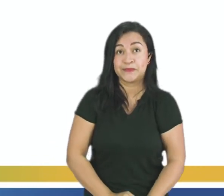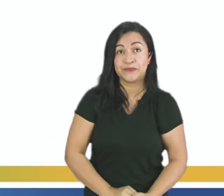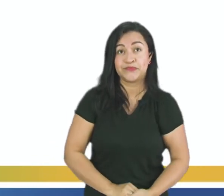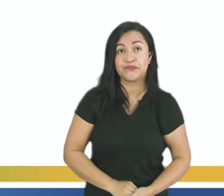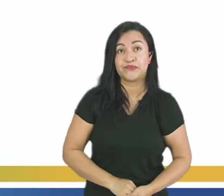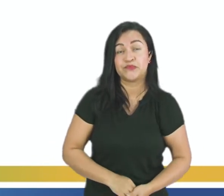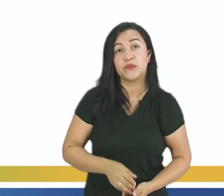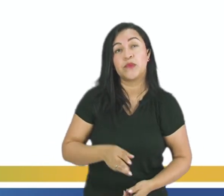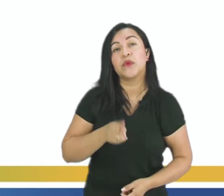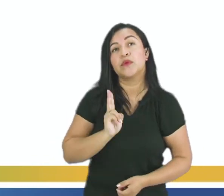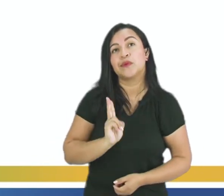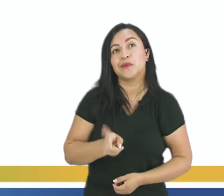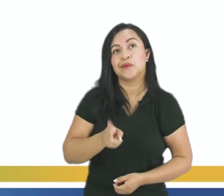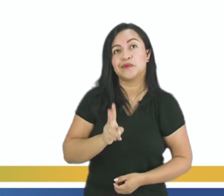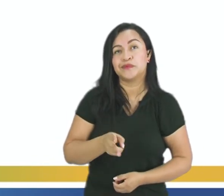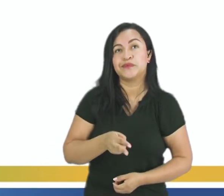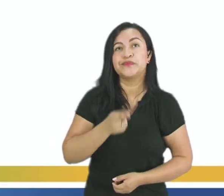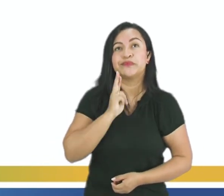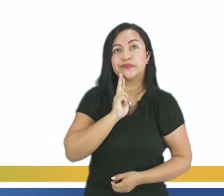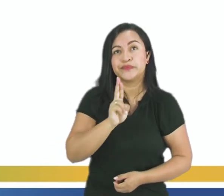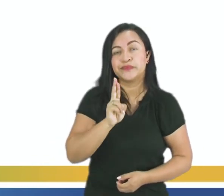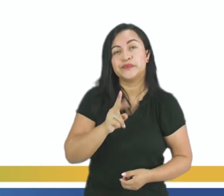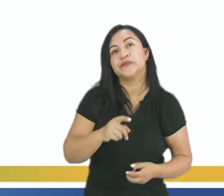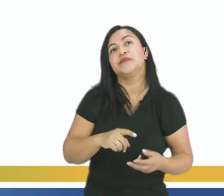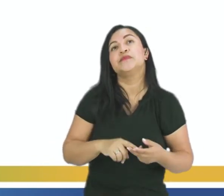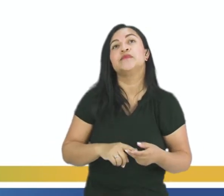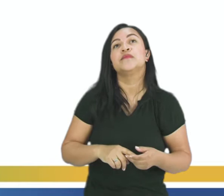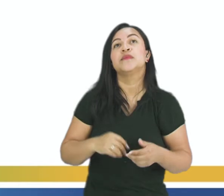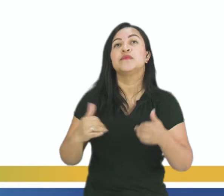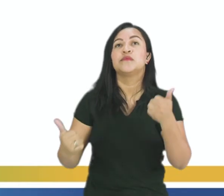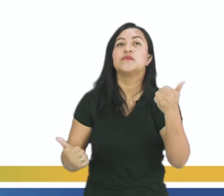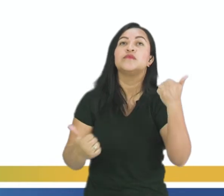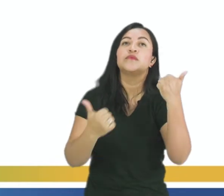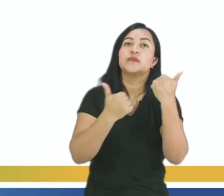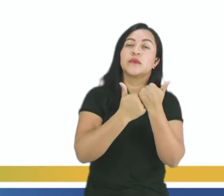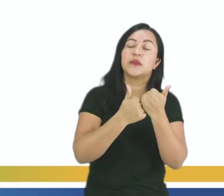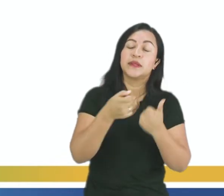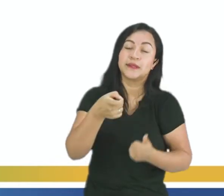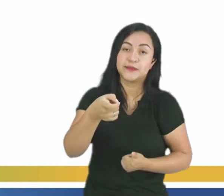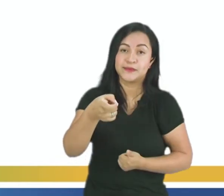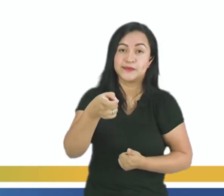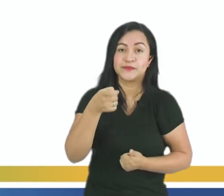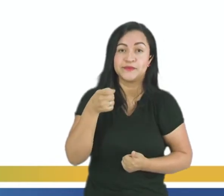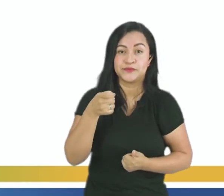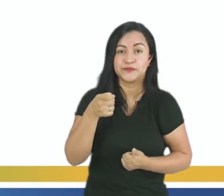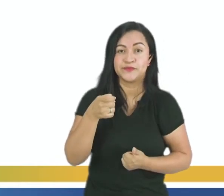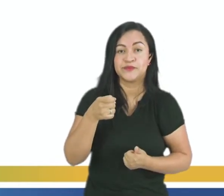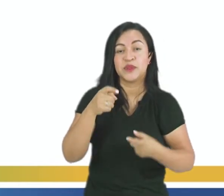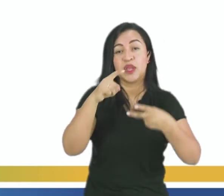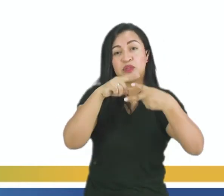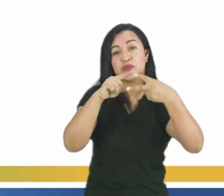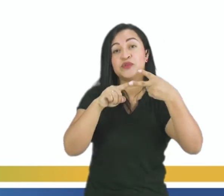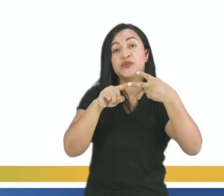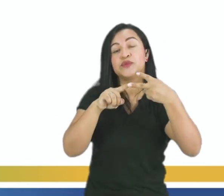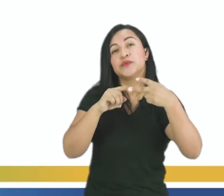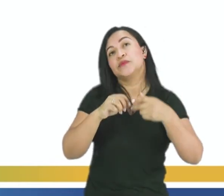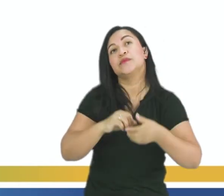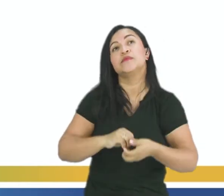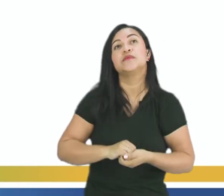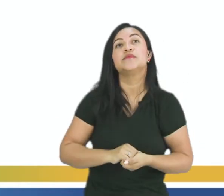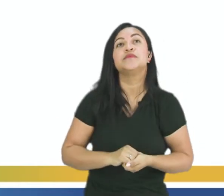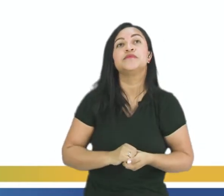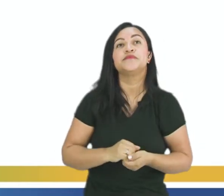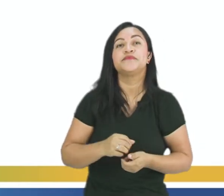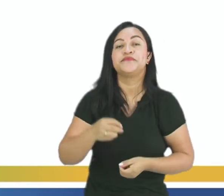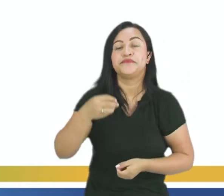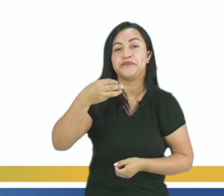Ainda resolvendo a situação de número 2, substituiremos o valor de x aí na segunda equação, que também pode ser substituído na